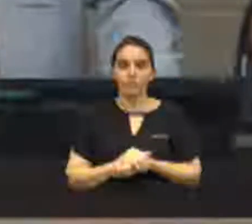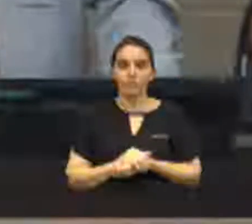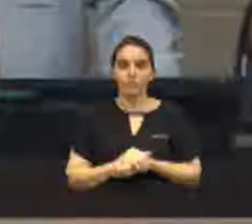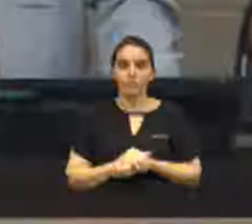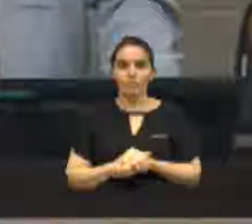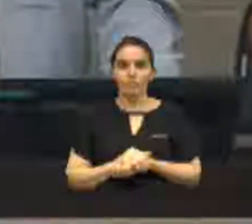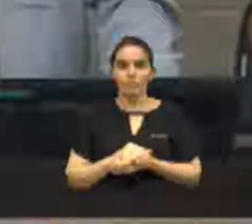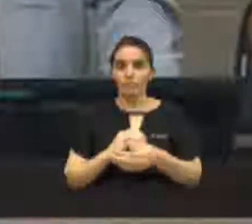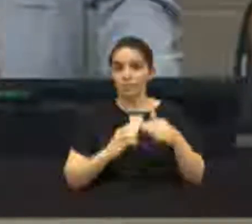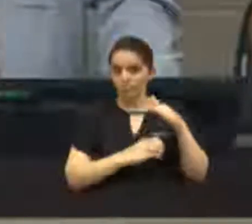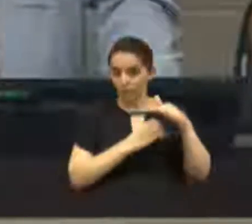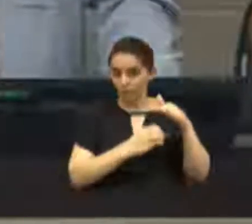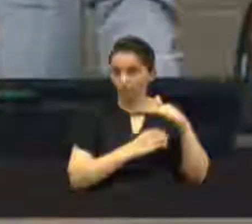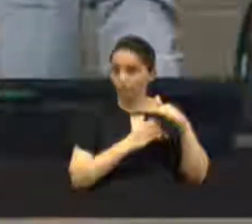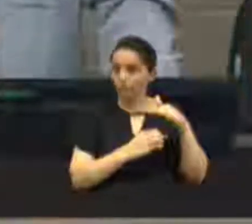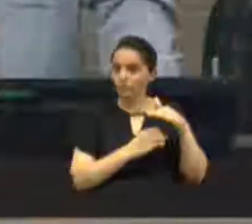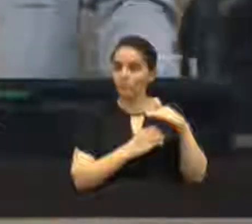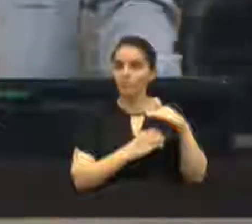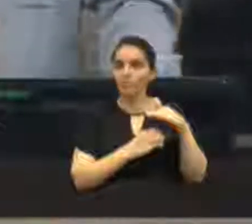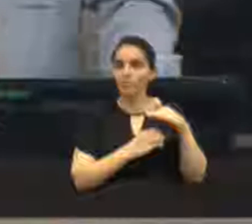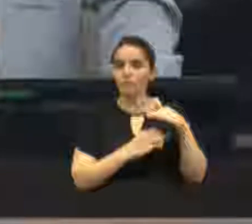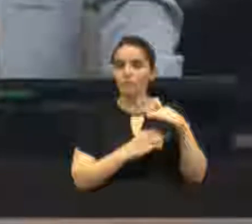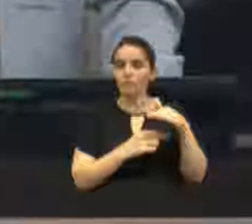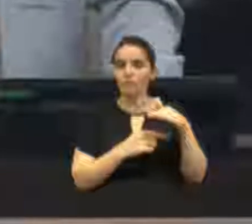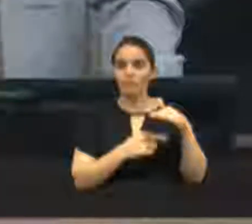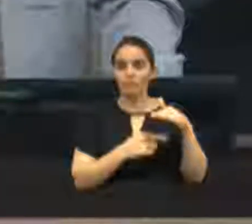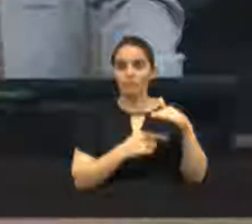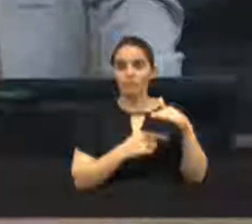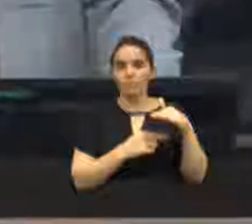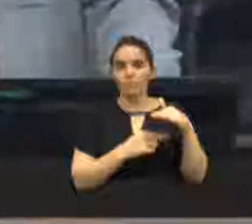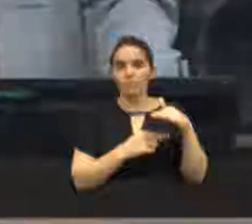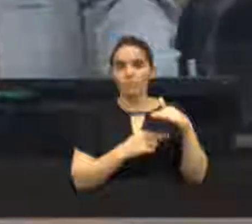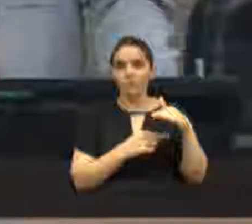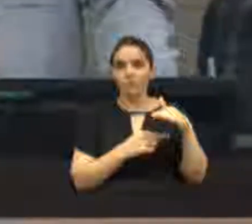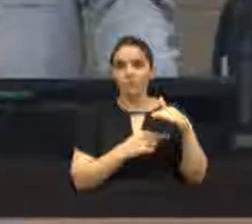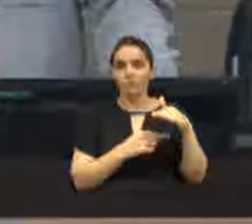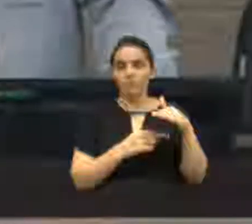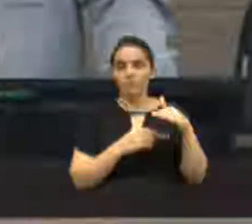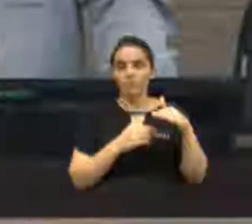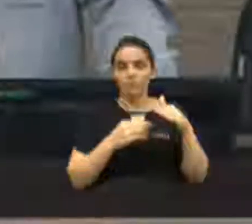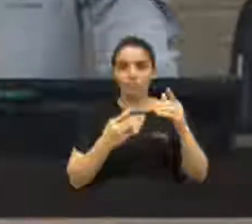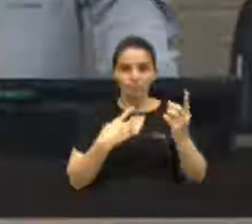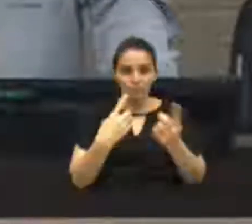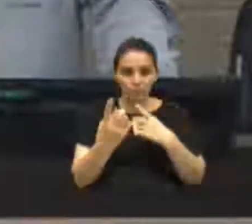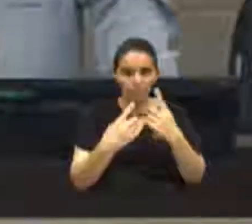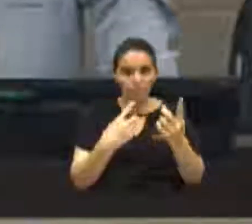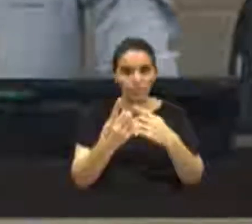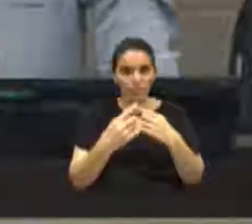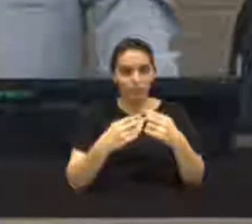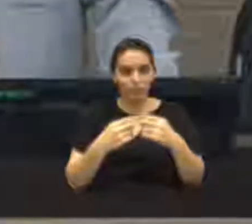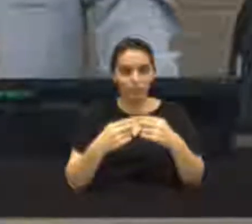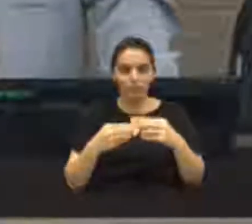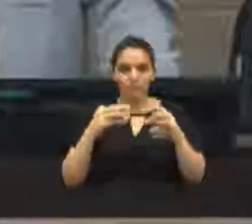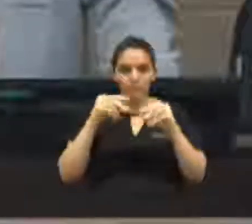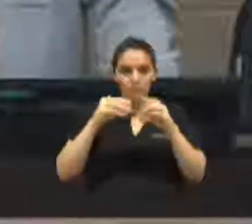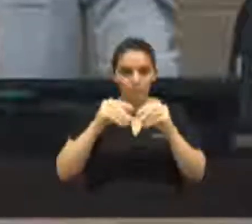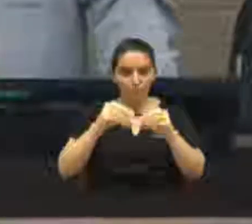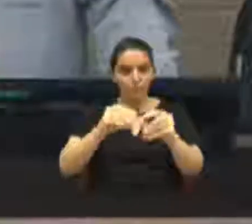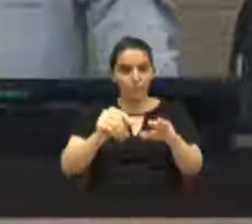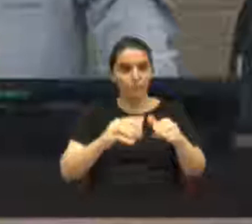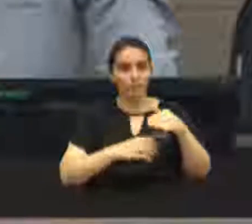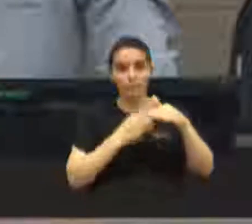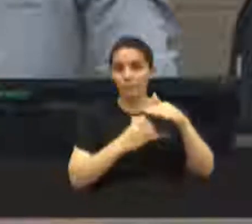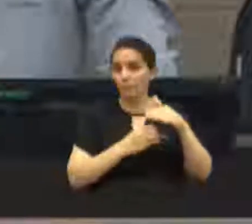muitas empresas estão localizadas em estrada de servidão aqui na cidade de Limeira. E essas empresas não conseguem